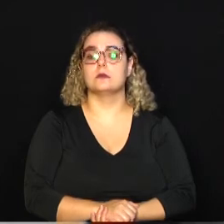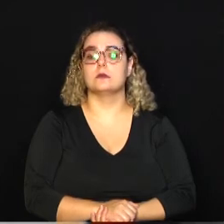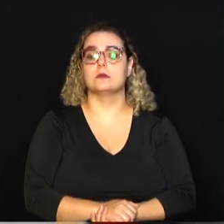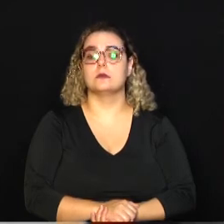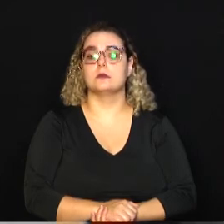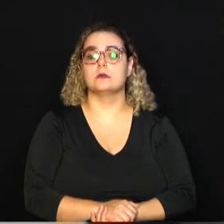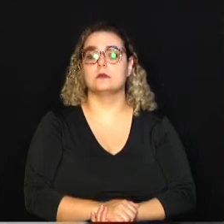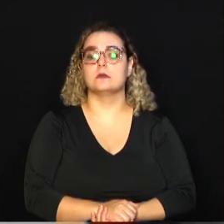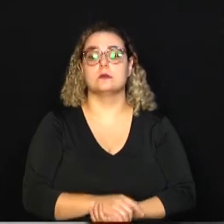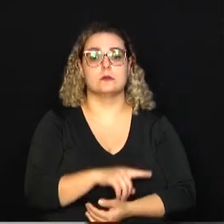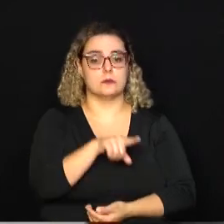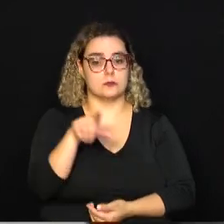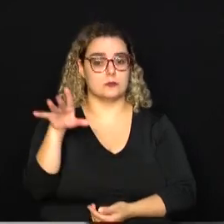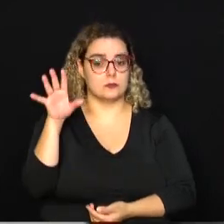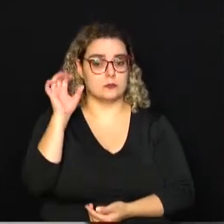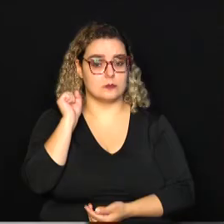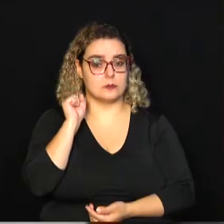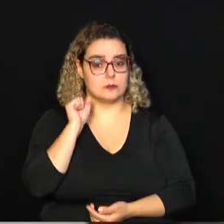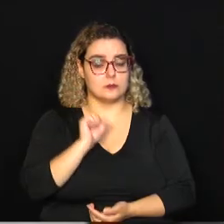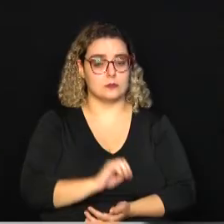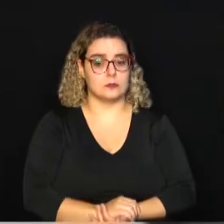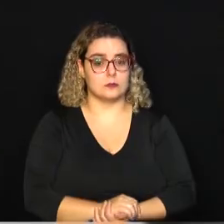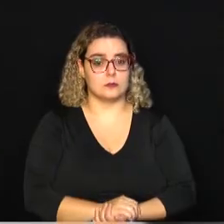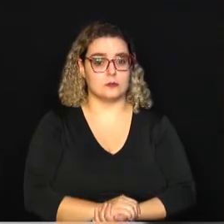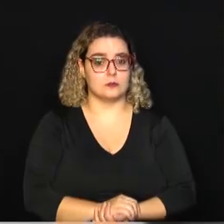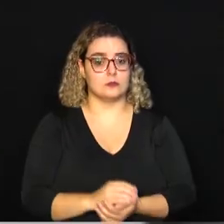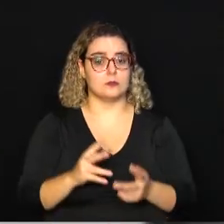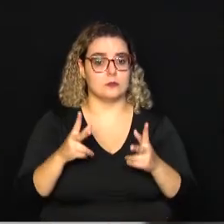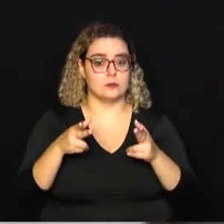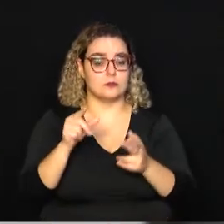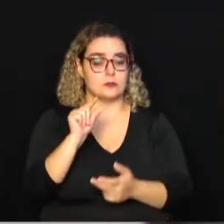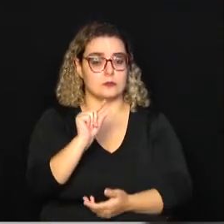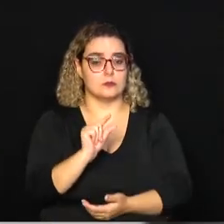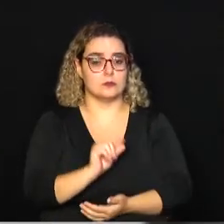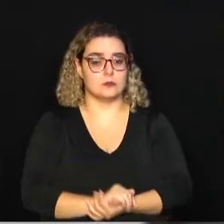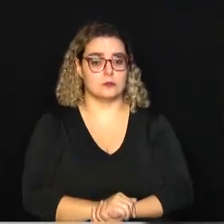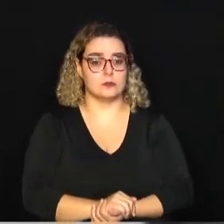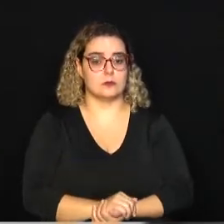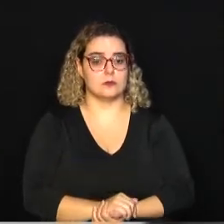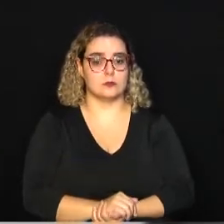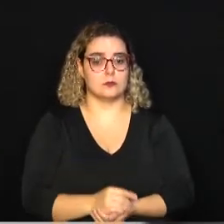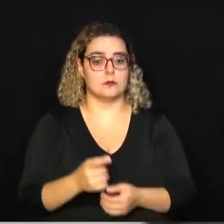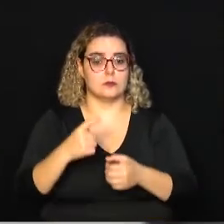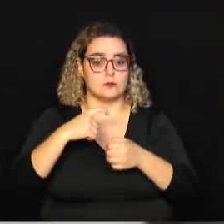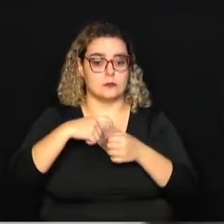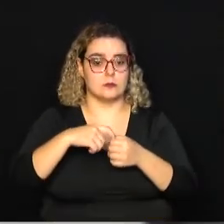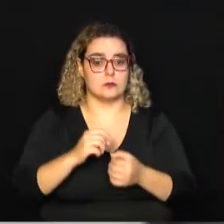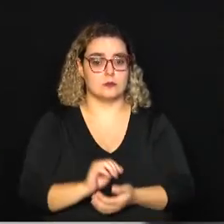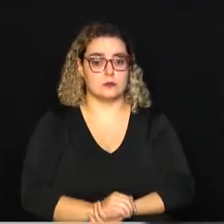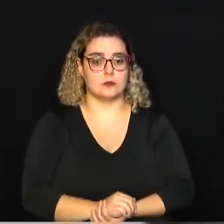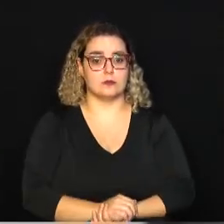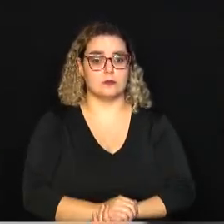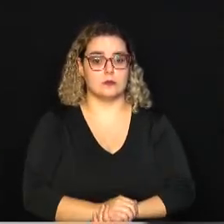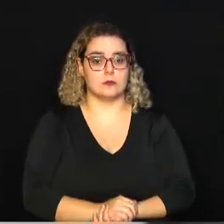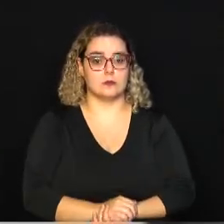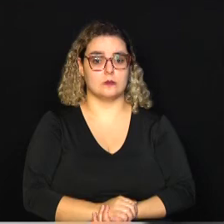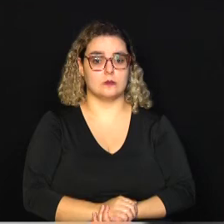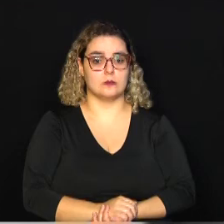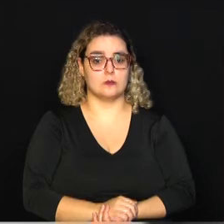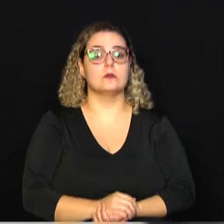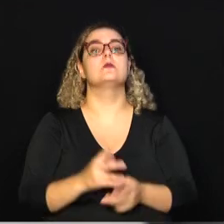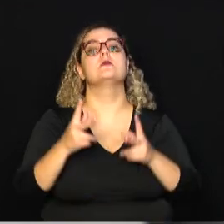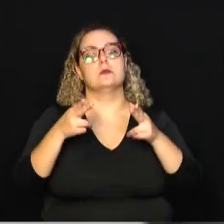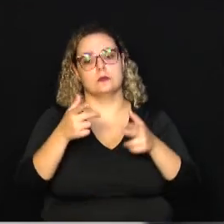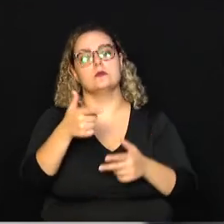vocês estão me ouvindo? Deu uma congeladinha, Pedro. Agora você voltou. Não, você